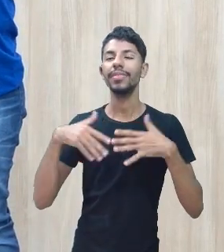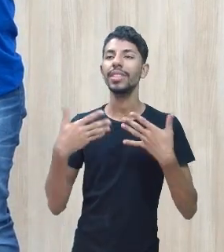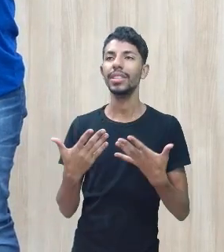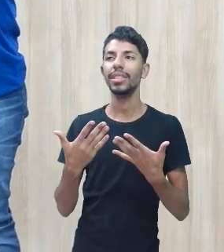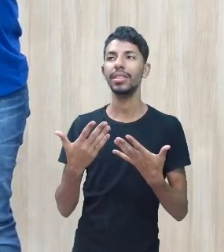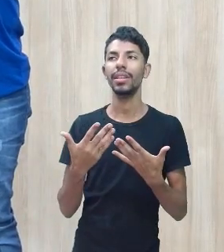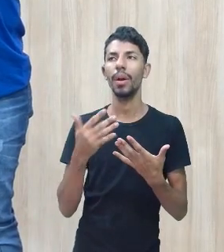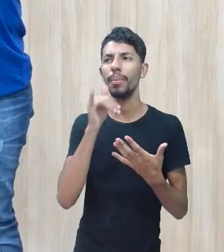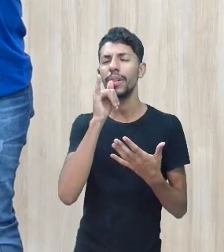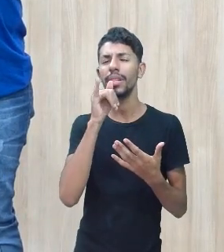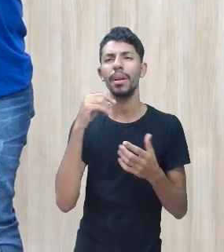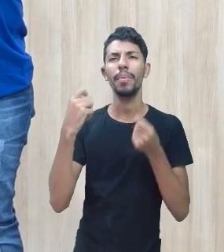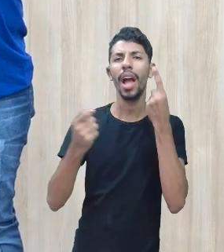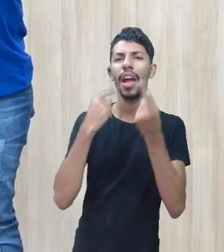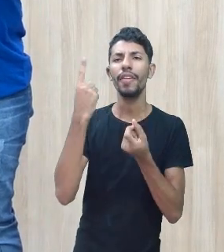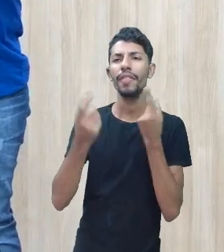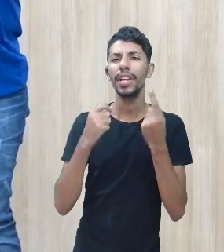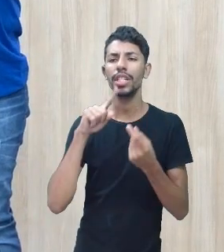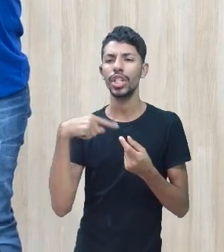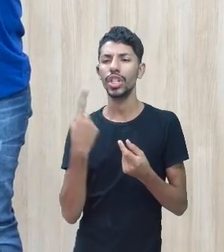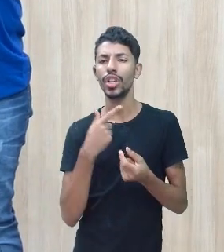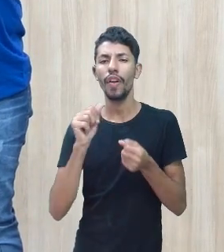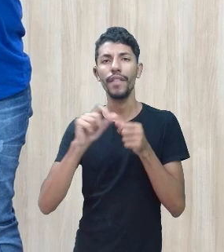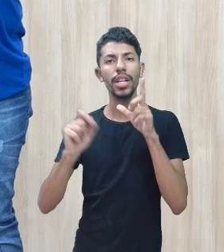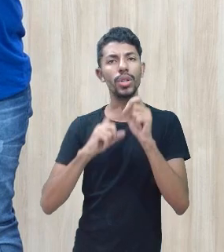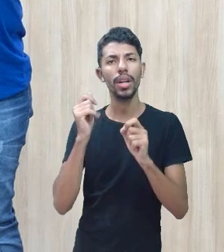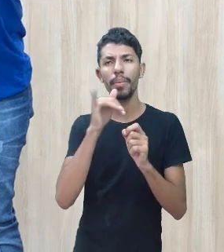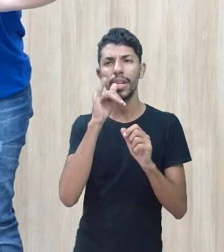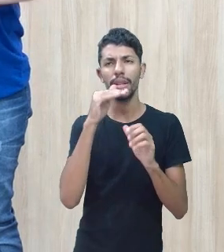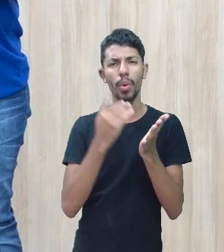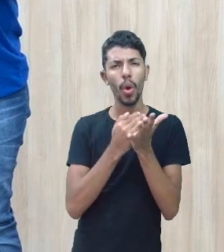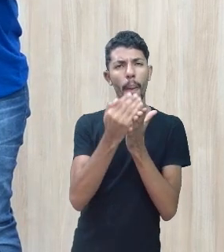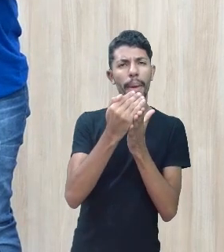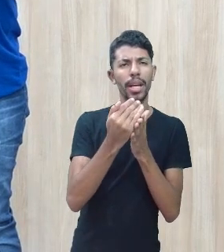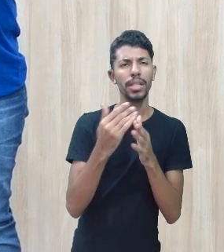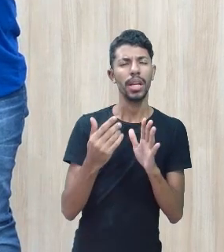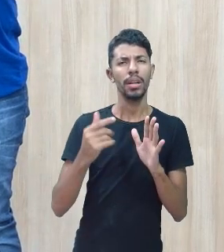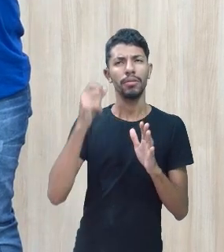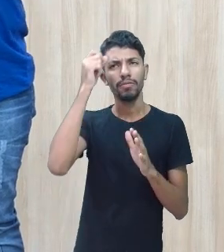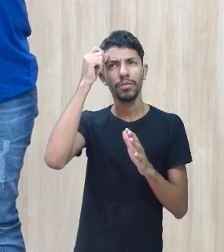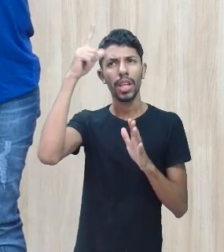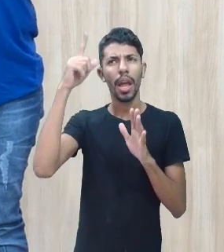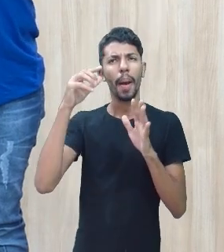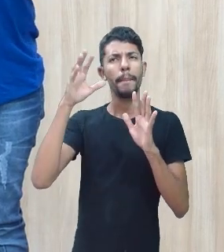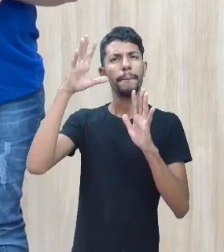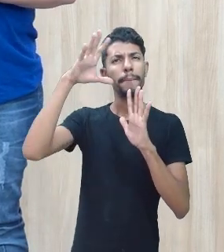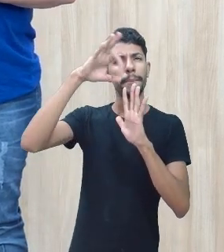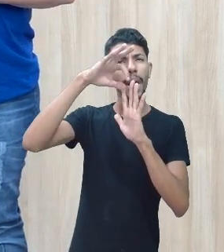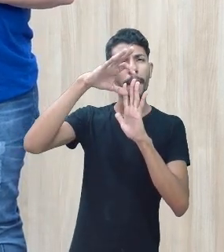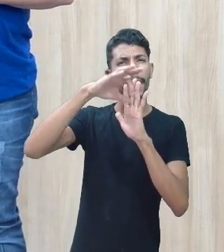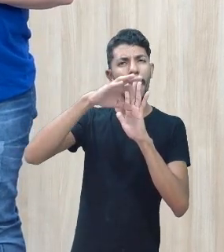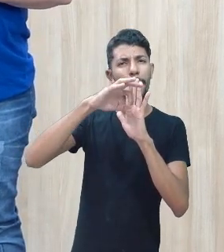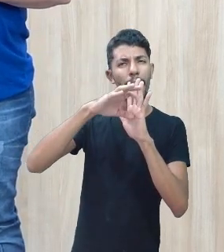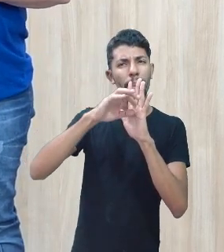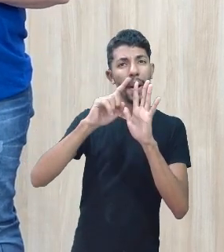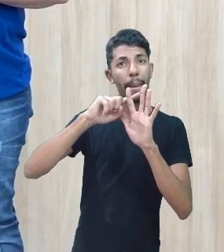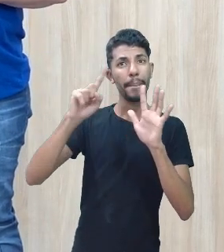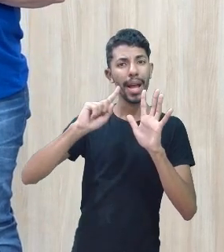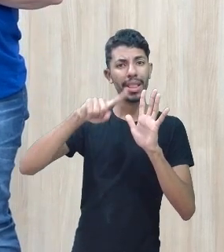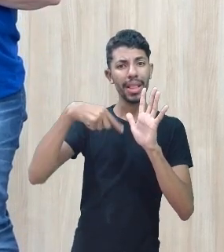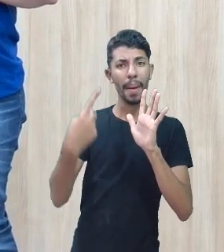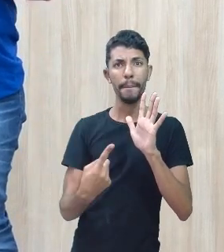nas ideias e perdemos toda a linha de raciocínio e já estamos bem distante daquilo que começamos a falar. Não é